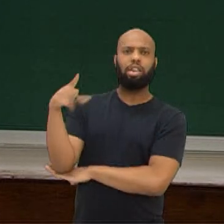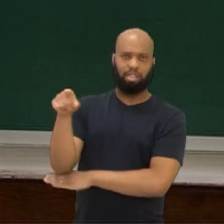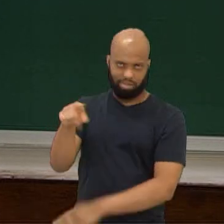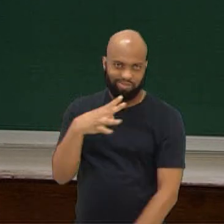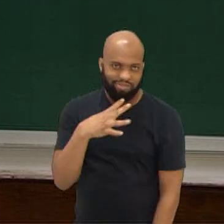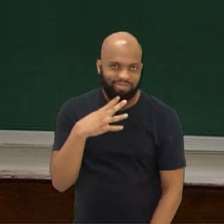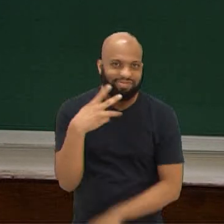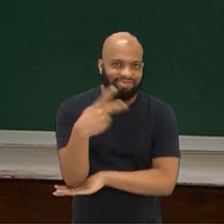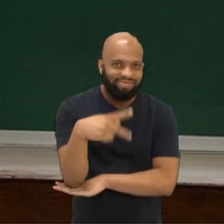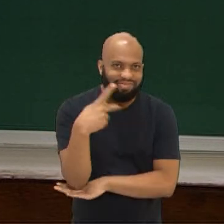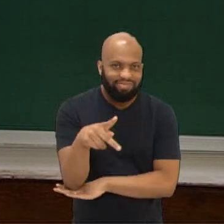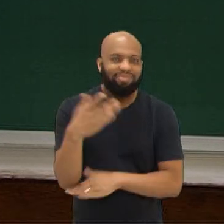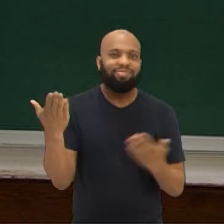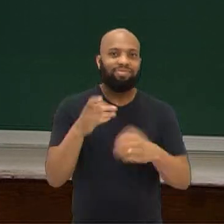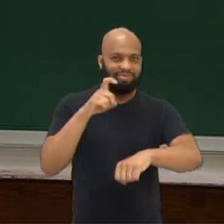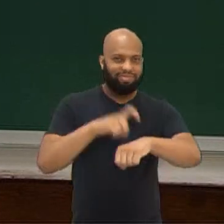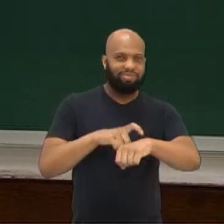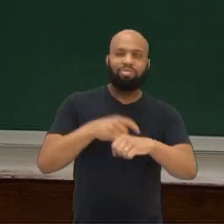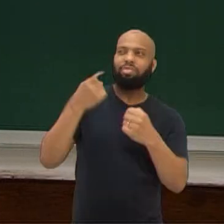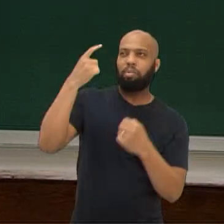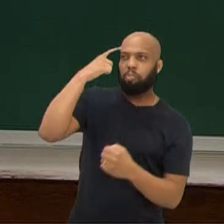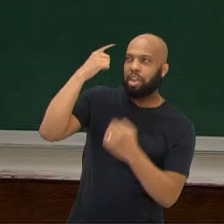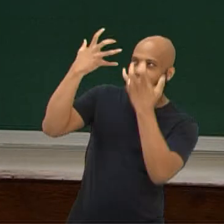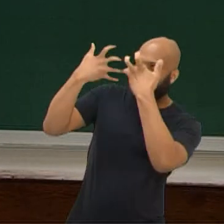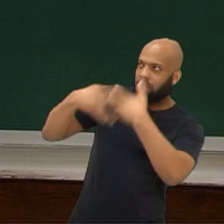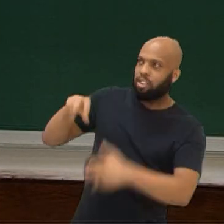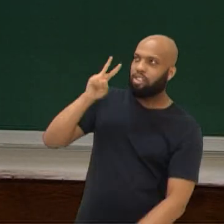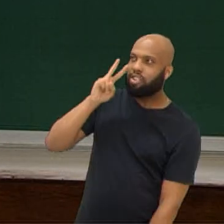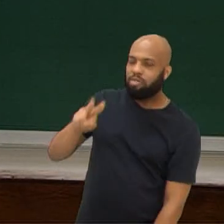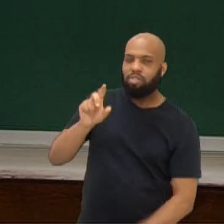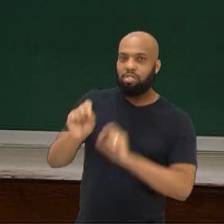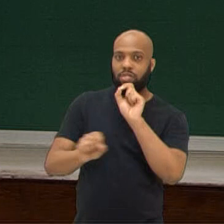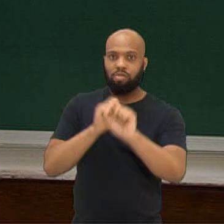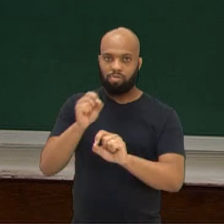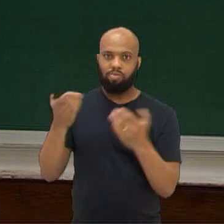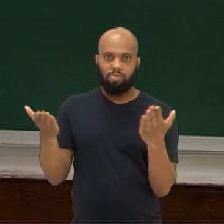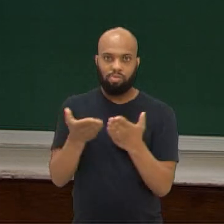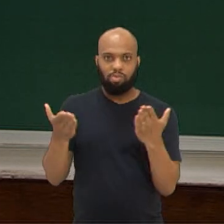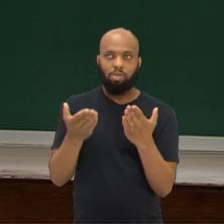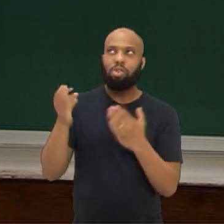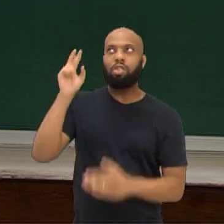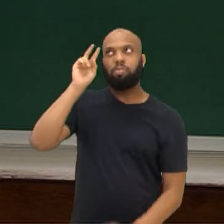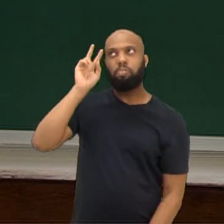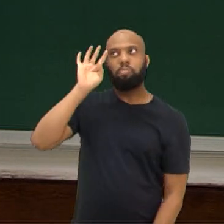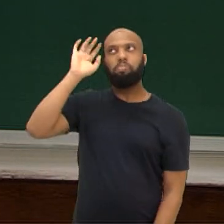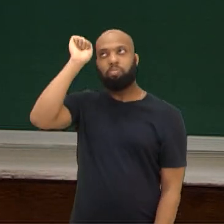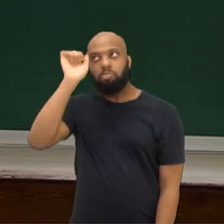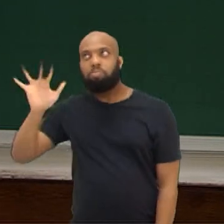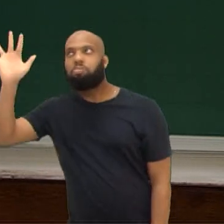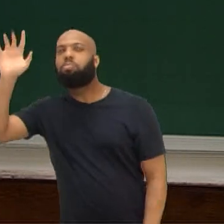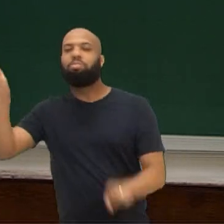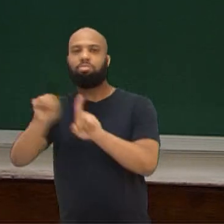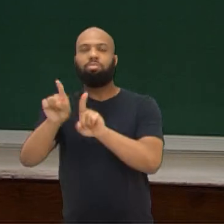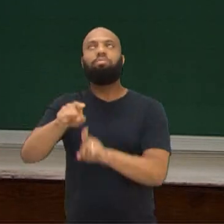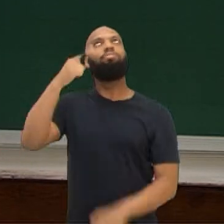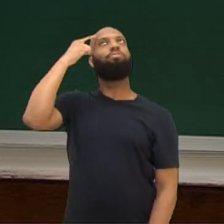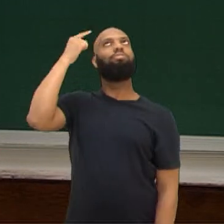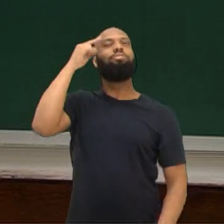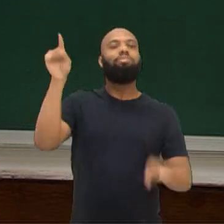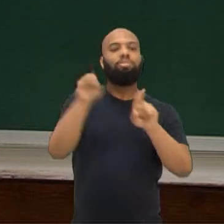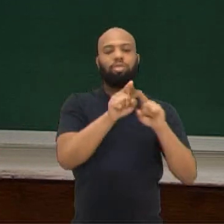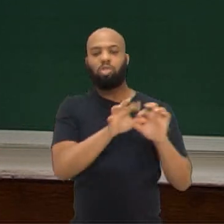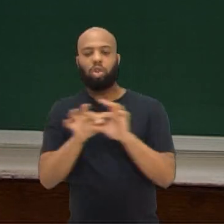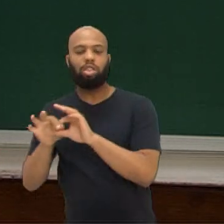Paraguai? Então, o professor vai dar aquele tempinho para você visualizar, seja aqui na tela ou mentalmente, não é? Esse nosso contexto